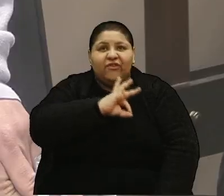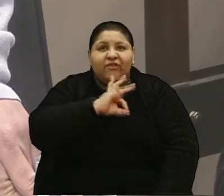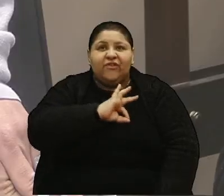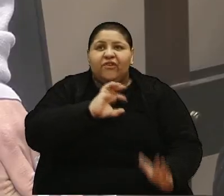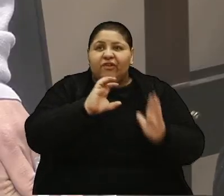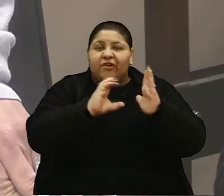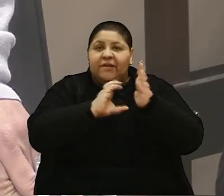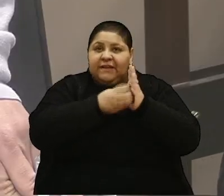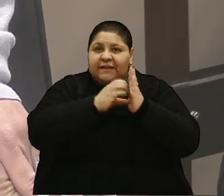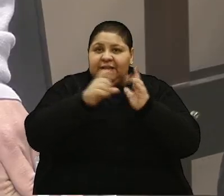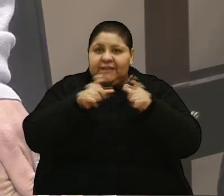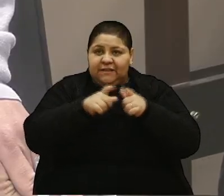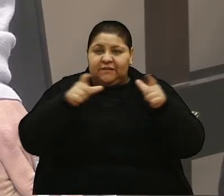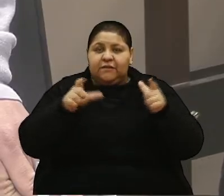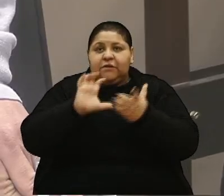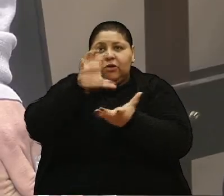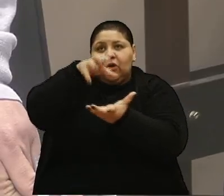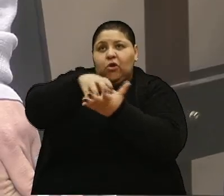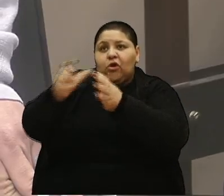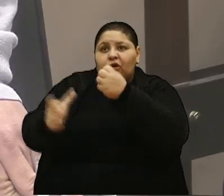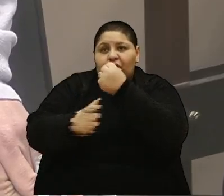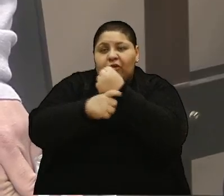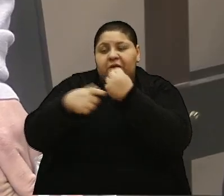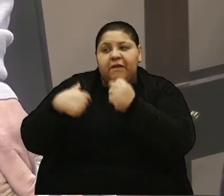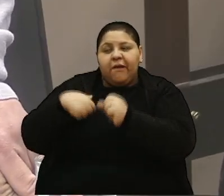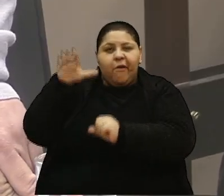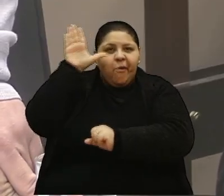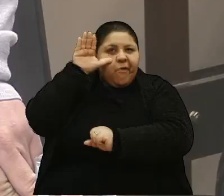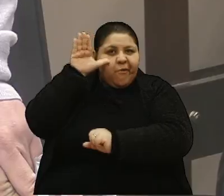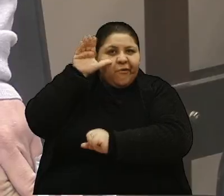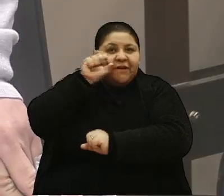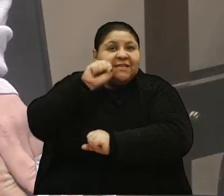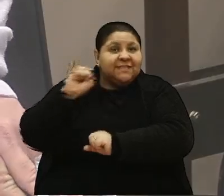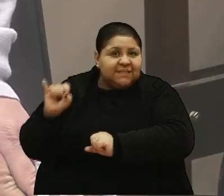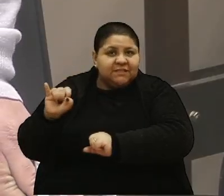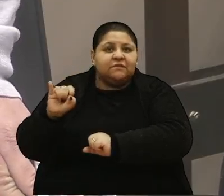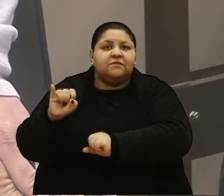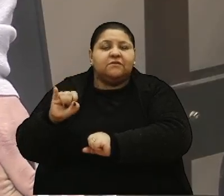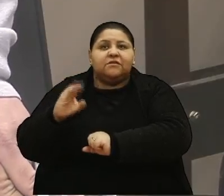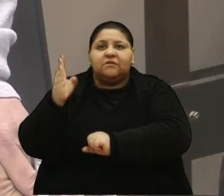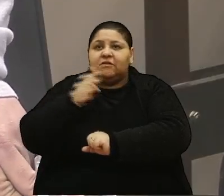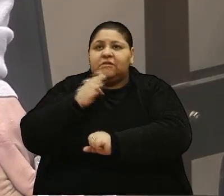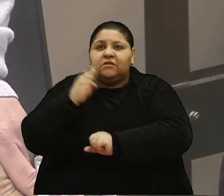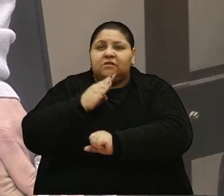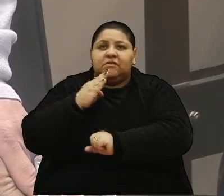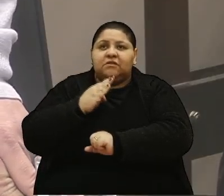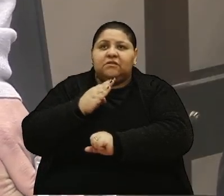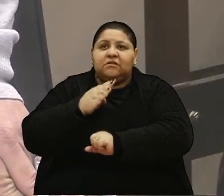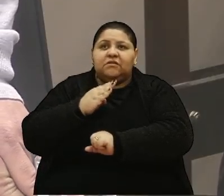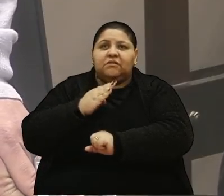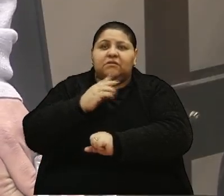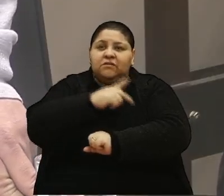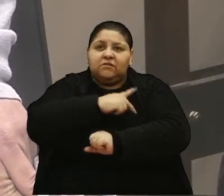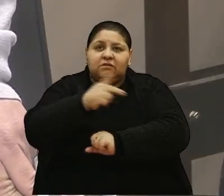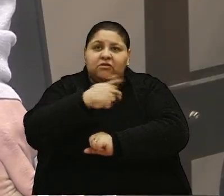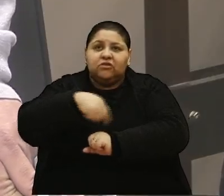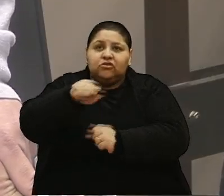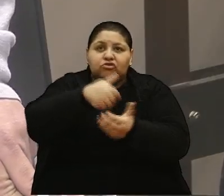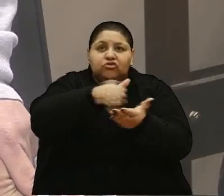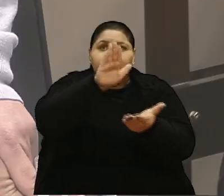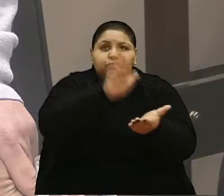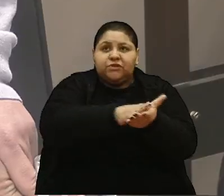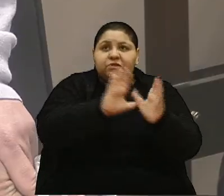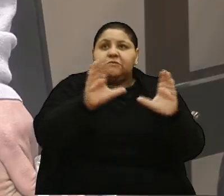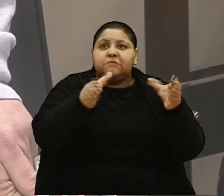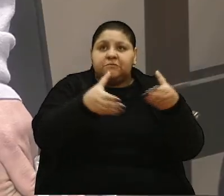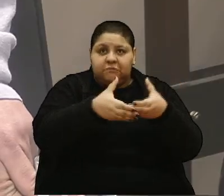ser maioria, como os órgãos de segurança chegaram, que eu fiquei curioso, e se for, de imediato eu vou mandar para a Presidência Nacional para nós expulsar toda essa galera